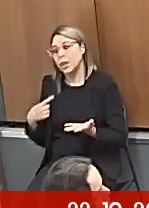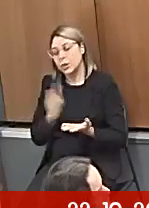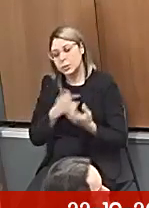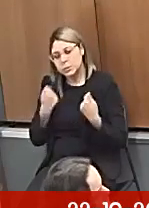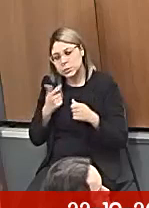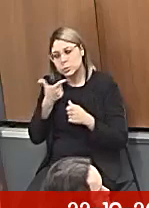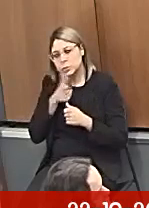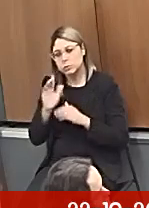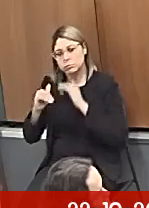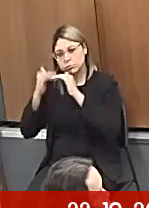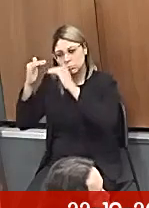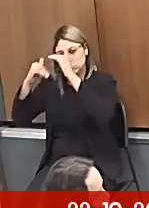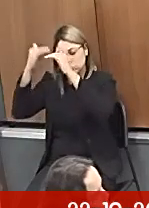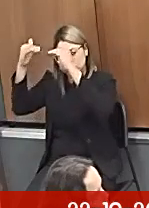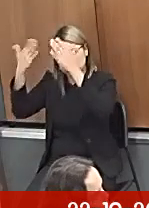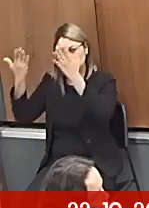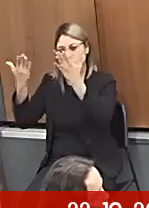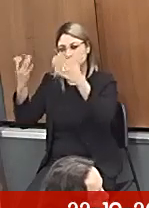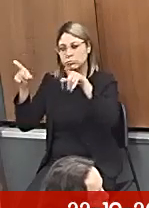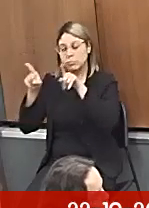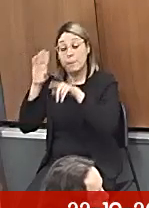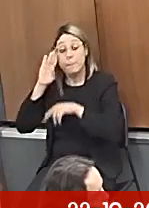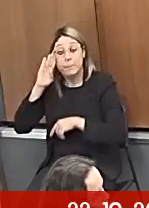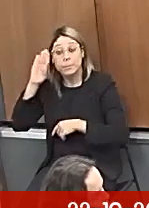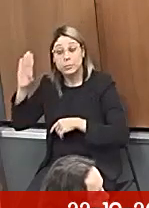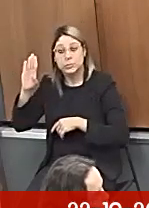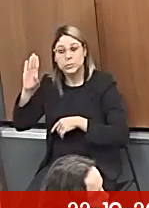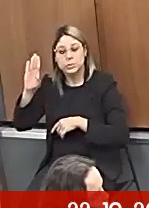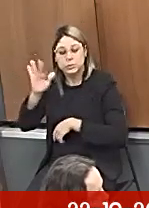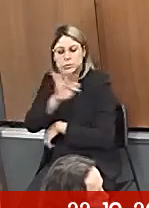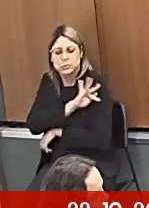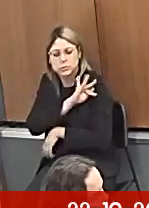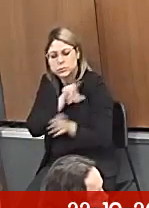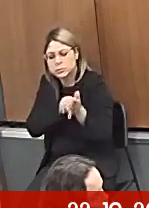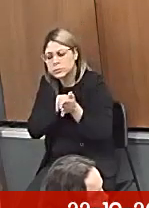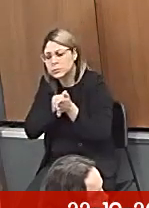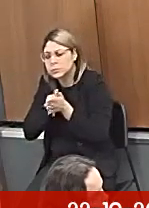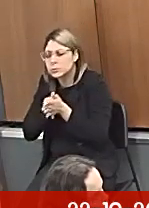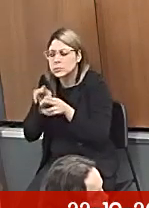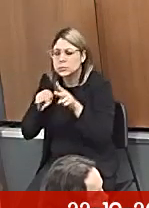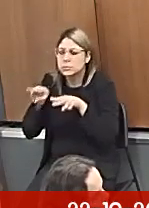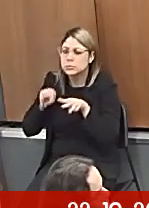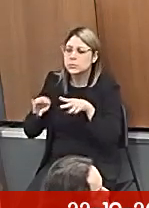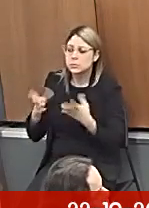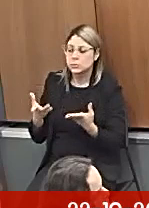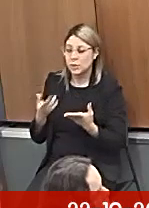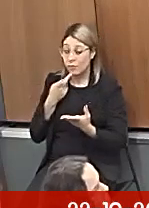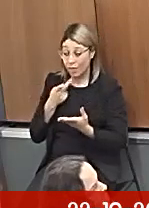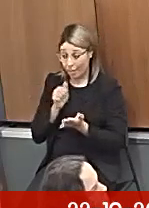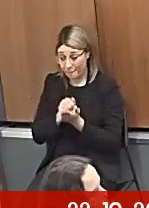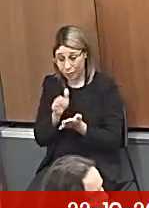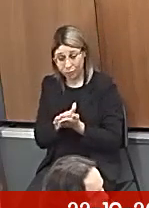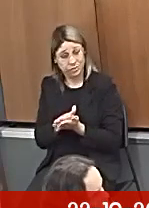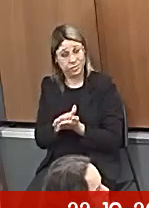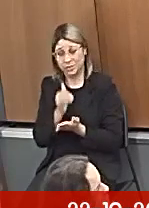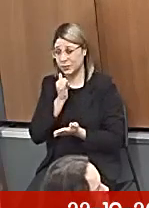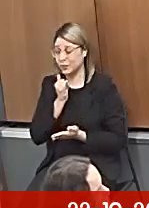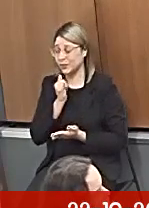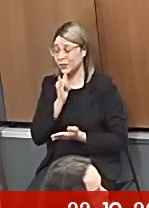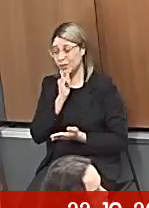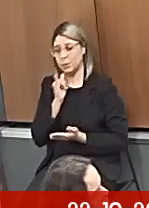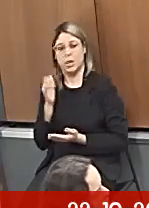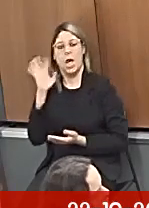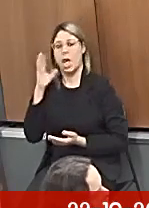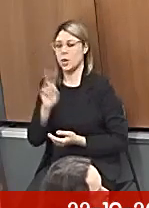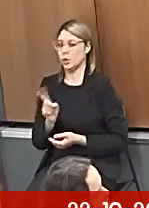consiga avançar e, primordialmente, fiscalizar. Como foi falado, a multa não resolve. Se